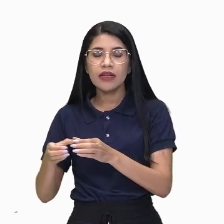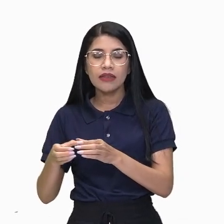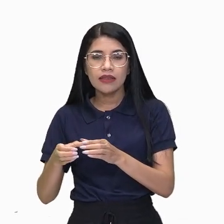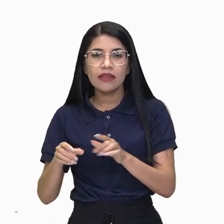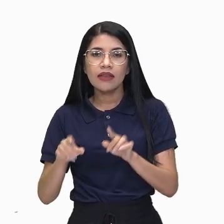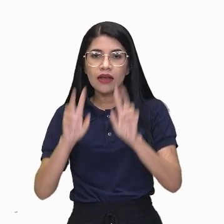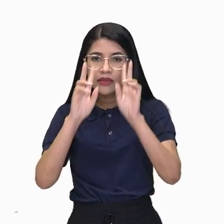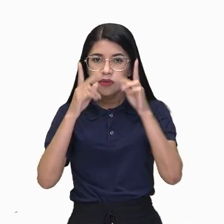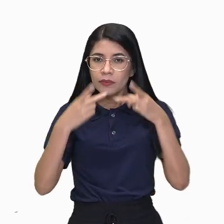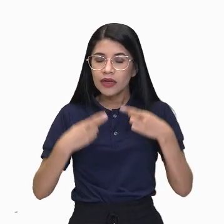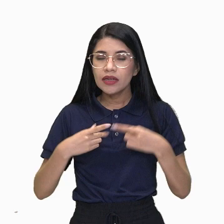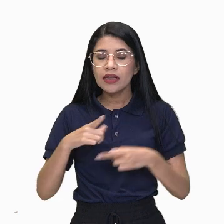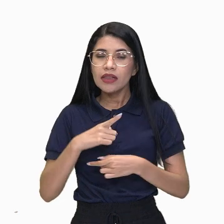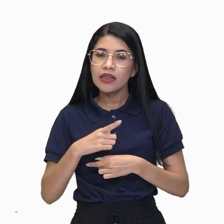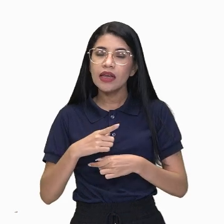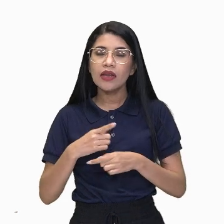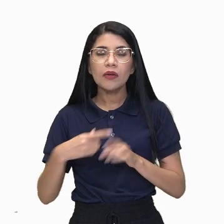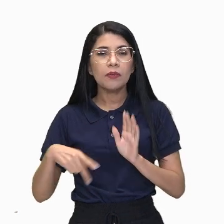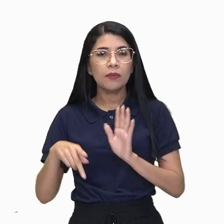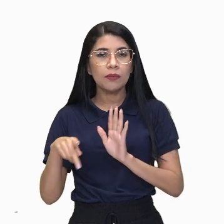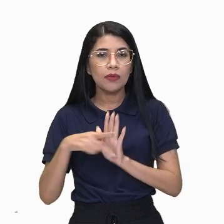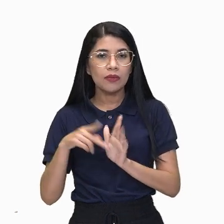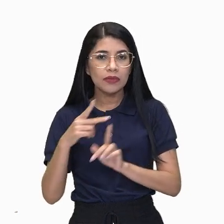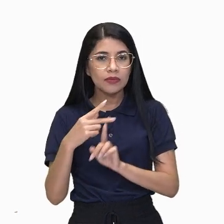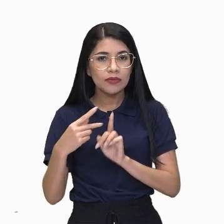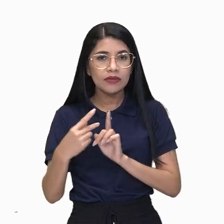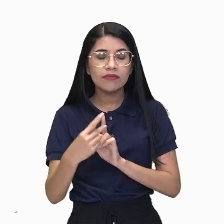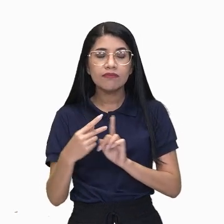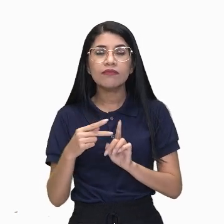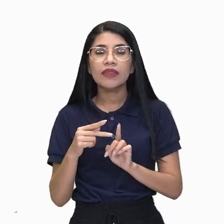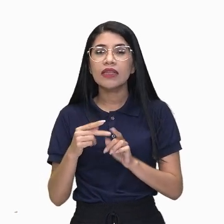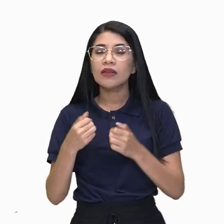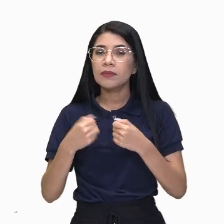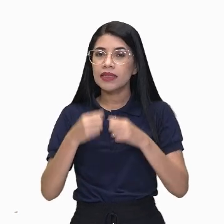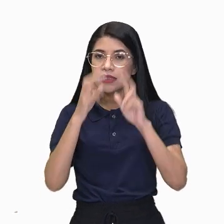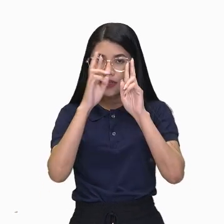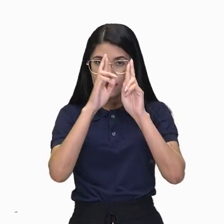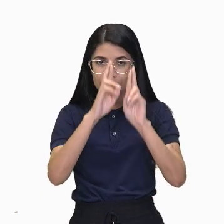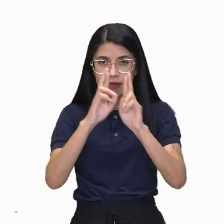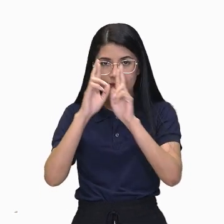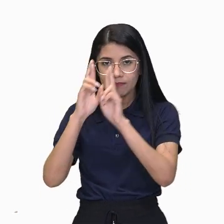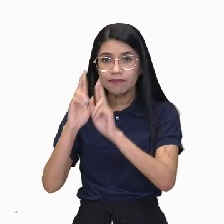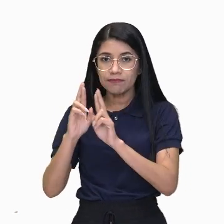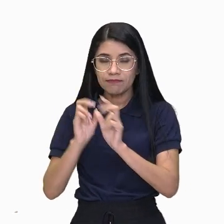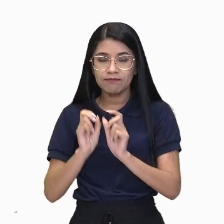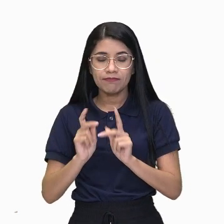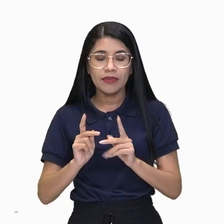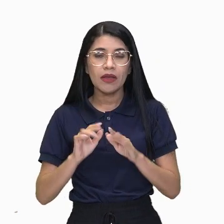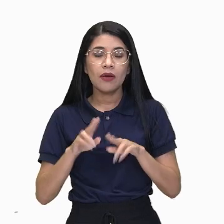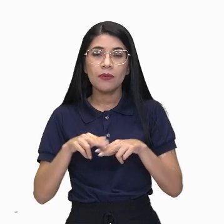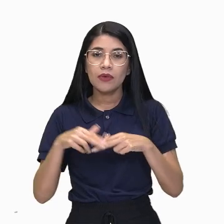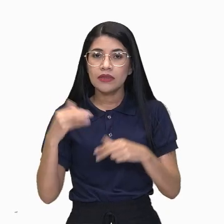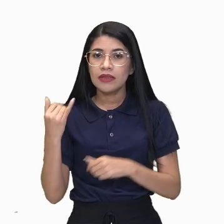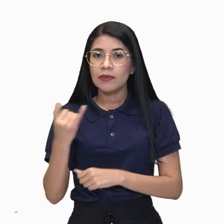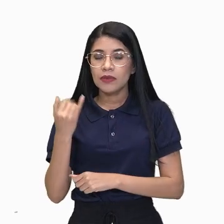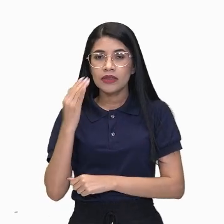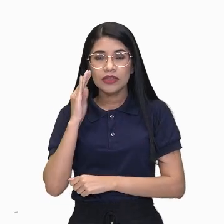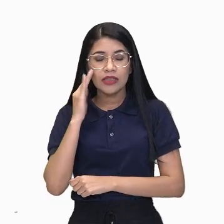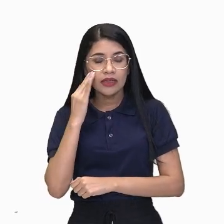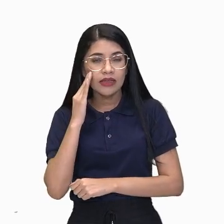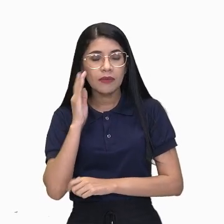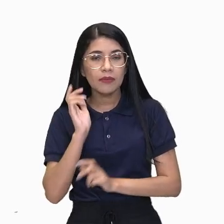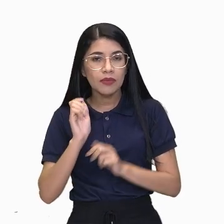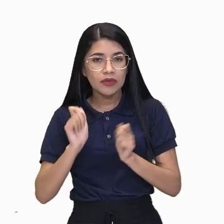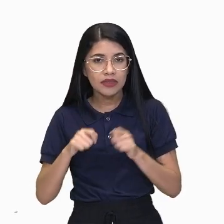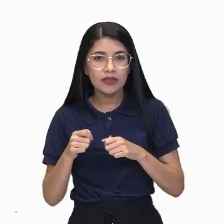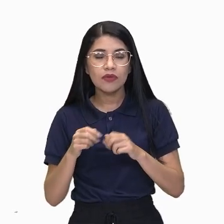tem a sua cosmologia, né? A gente tem que respeitar. É importante, professor, que a gente entenda isso para a gente respeitar,